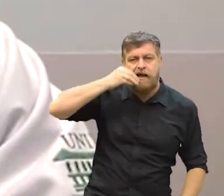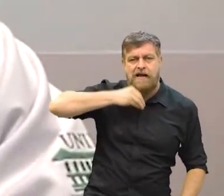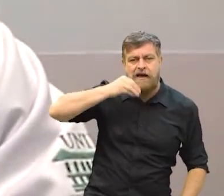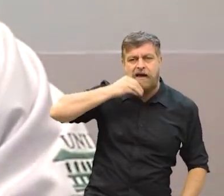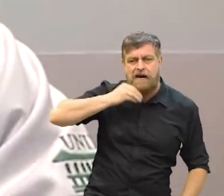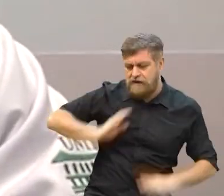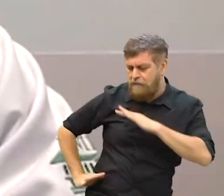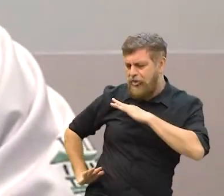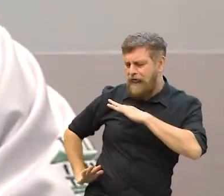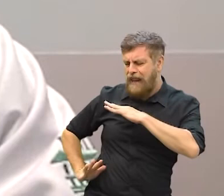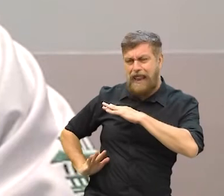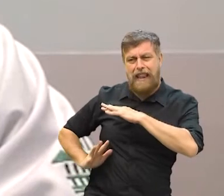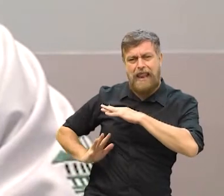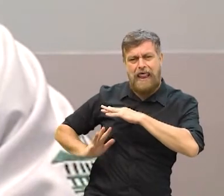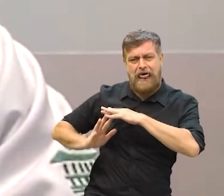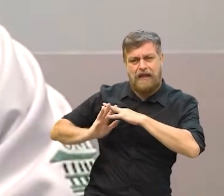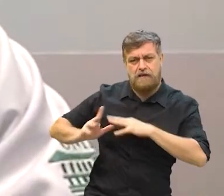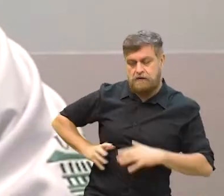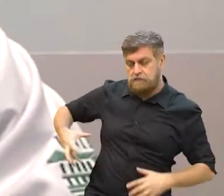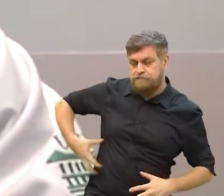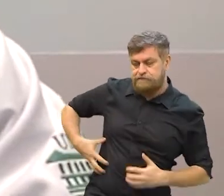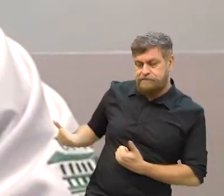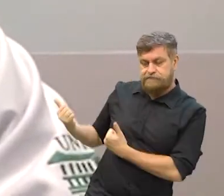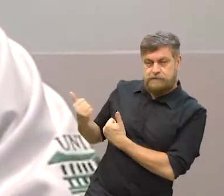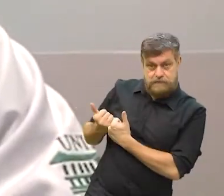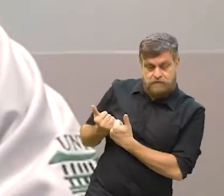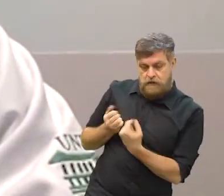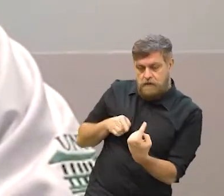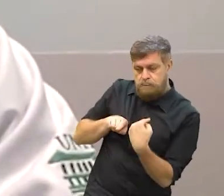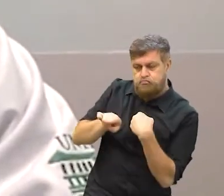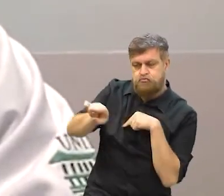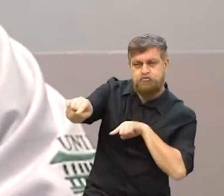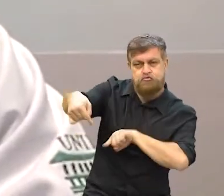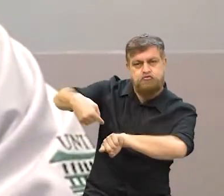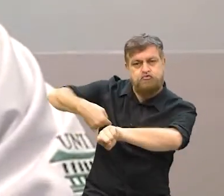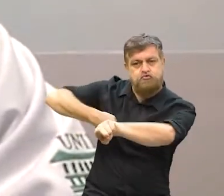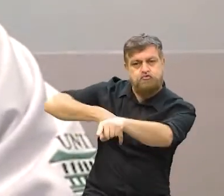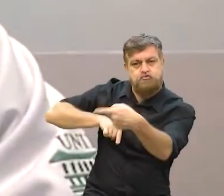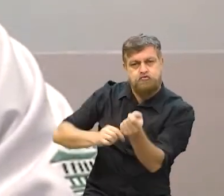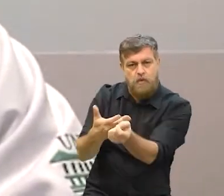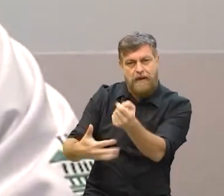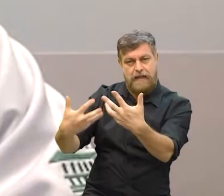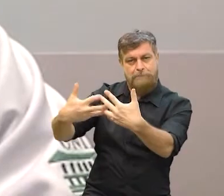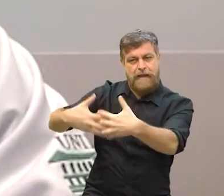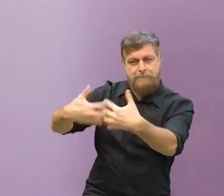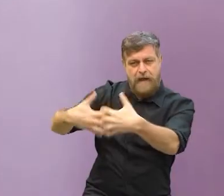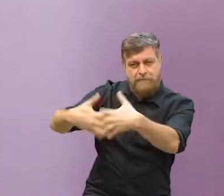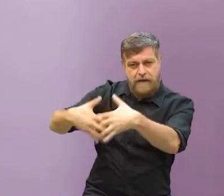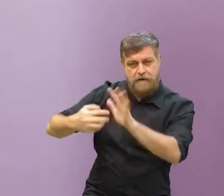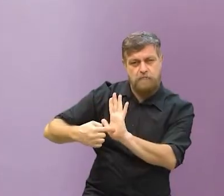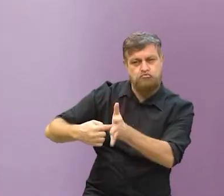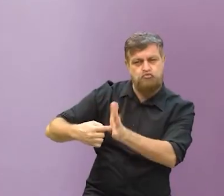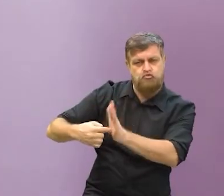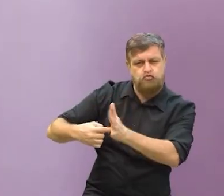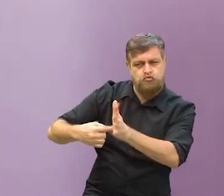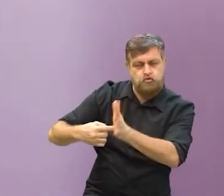até chegar ao ponto que alguns pacientes precisam fazer a terapia renal substitutiva, que é a hemodiálise, diálise peritoneal ou o transplante renal. E